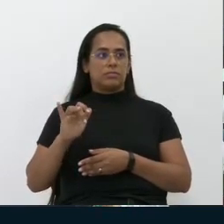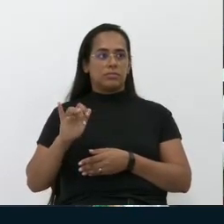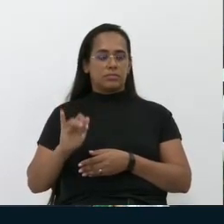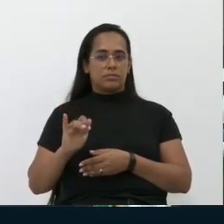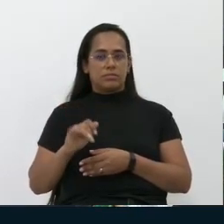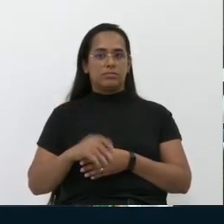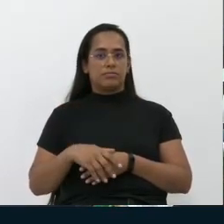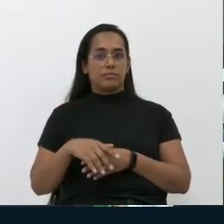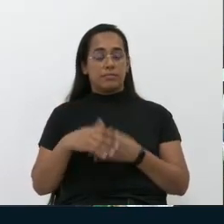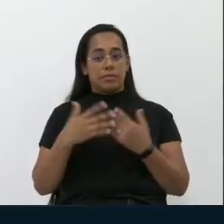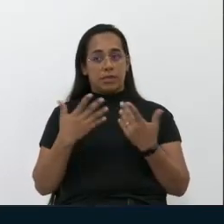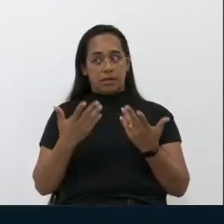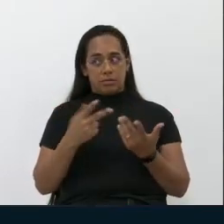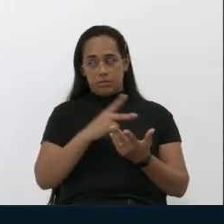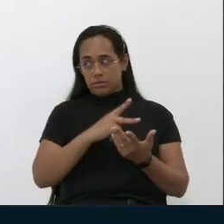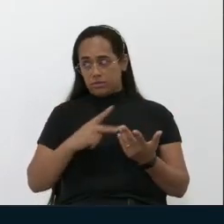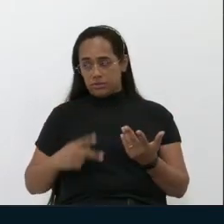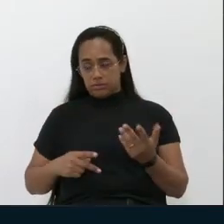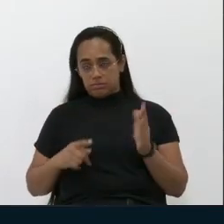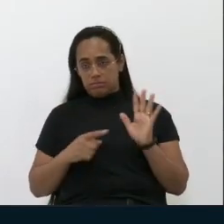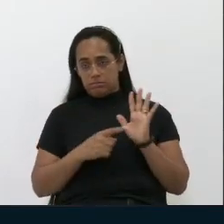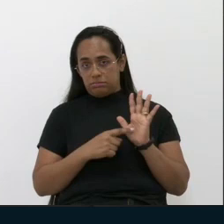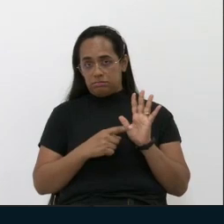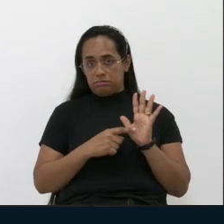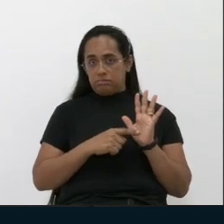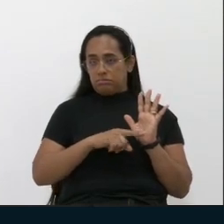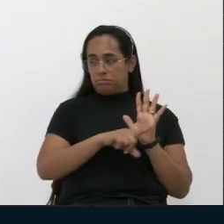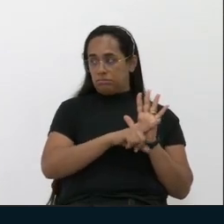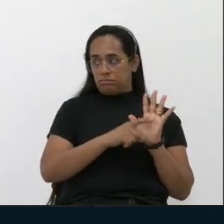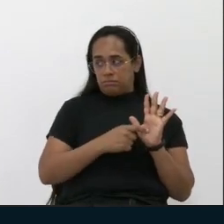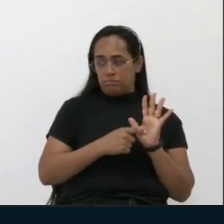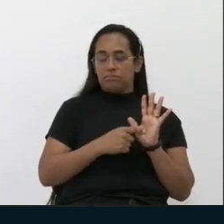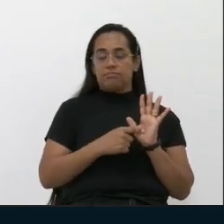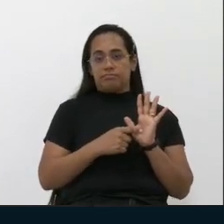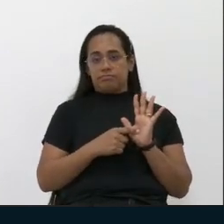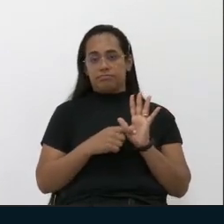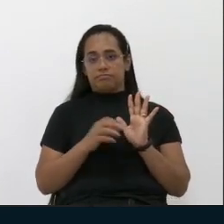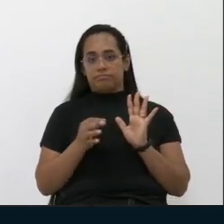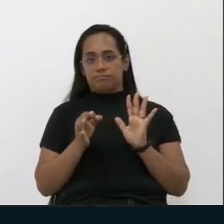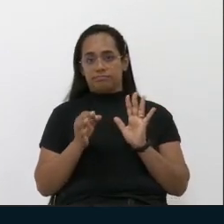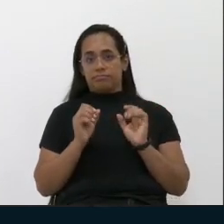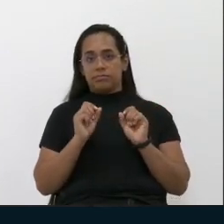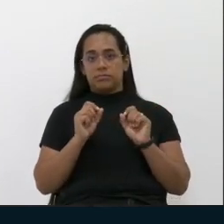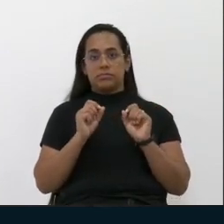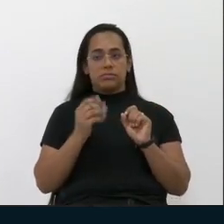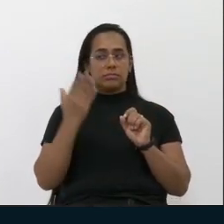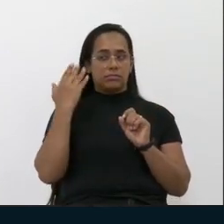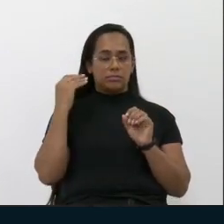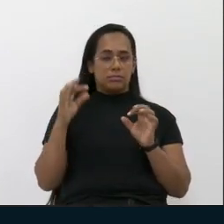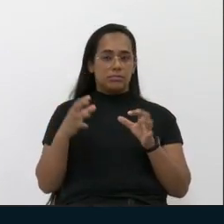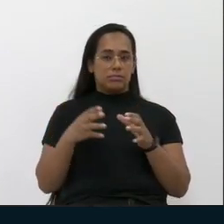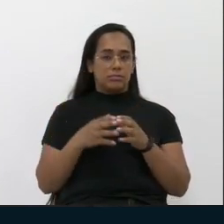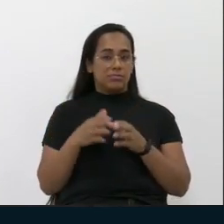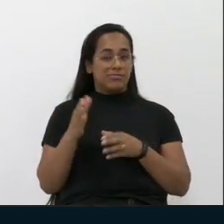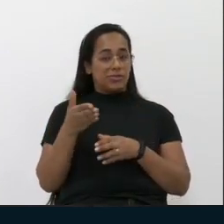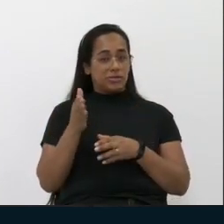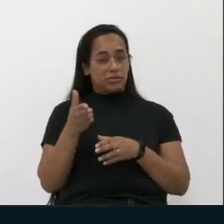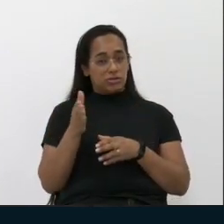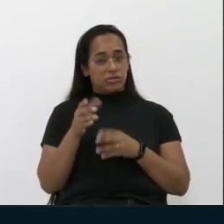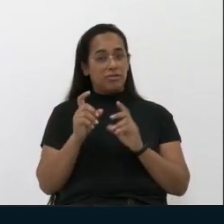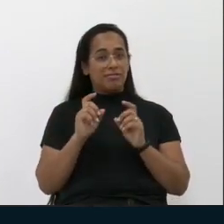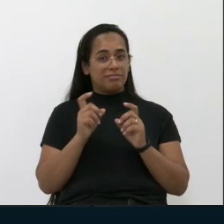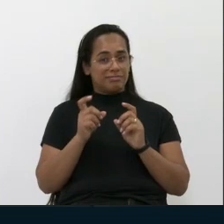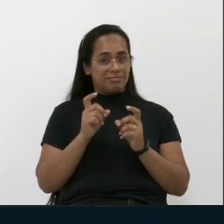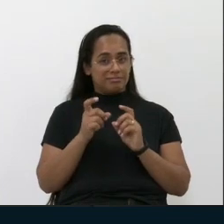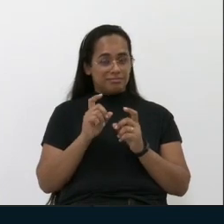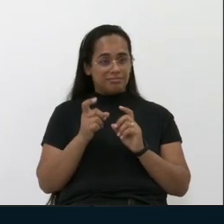Parlamentar Católica, em momento anterior já foi reunido com os colegas vereadores já mencionados por Vossa Excelência e foi definido,